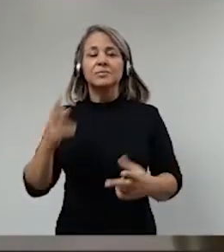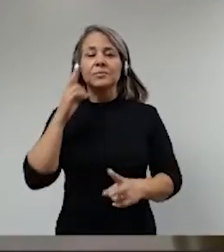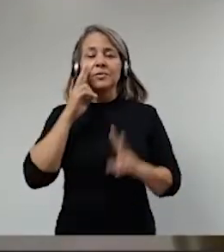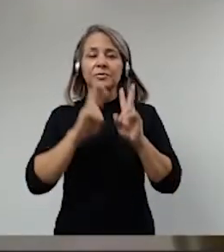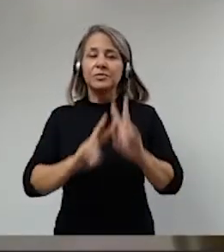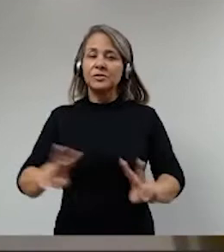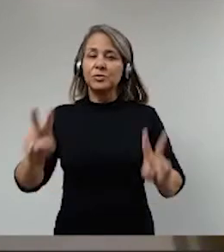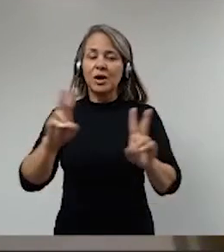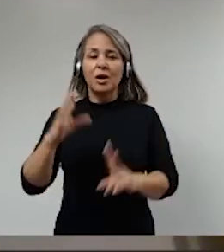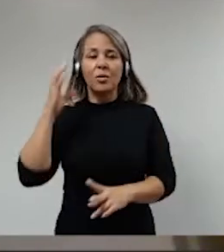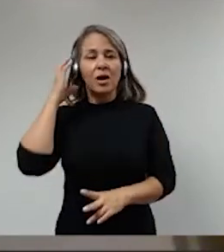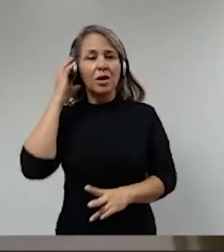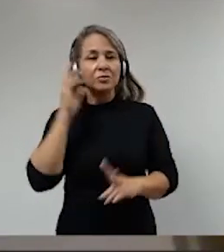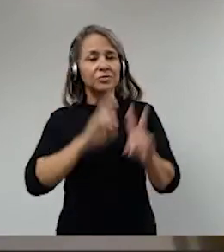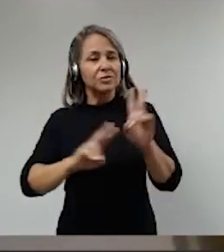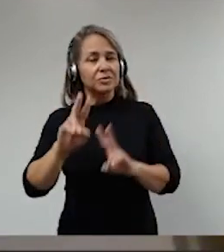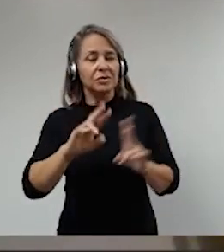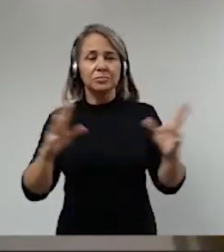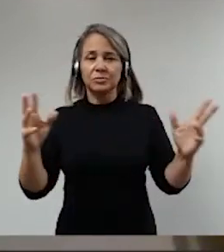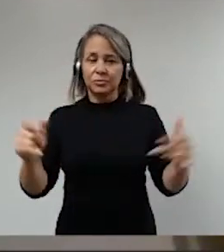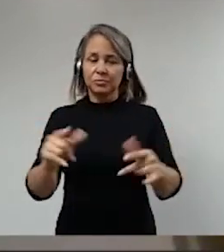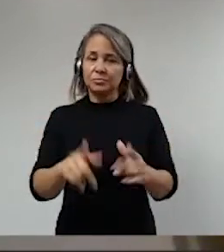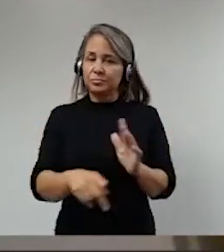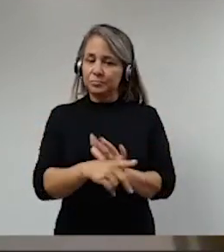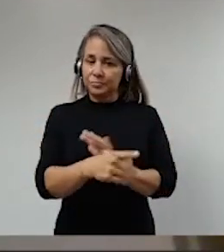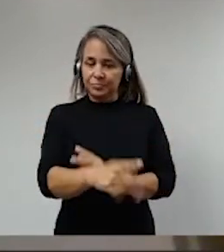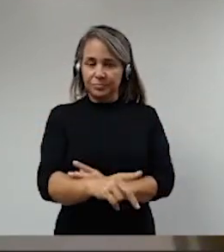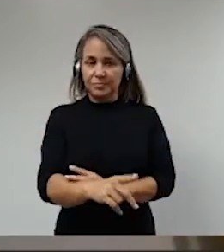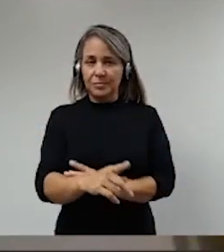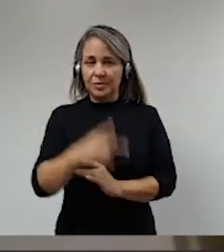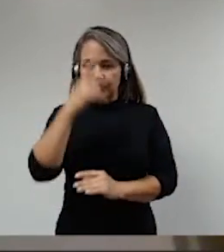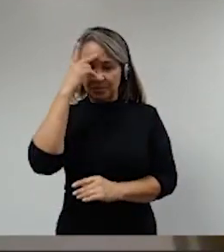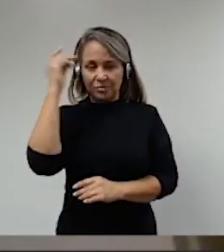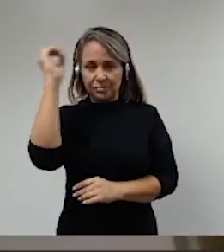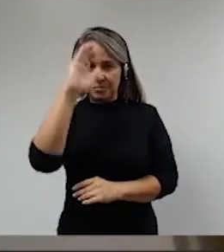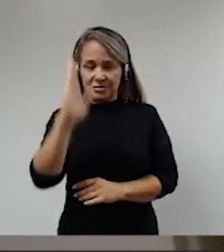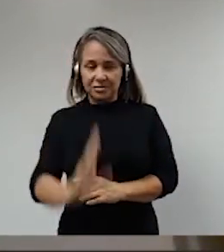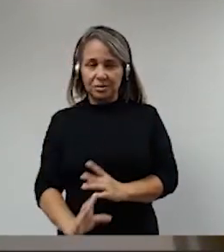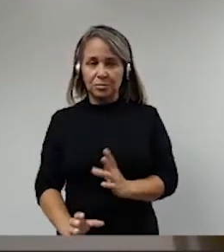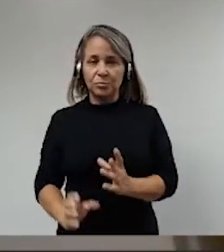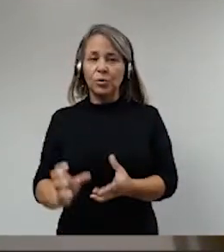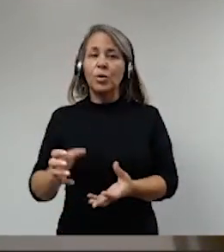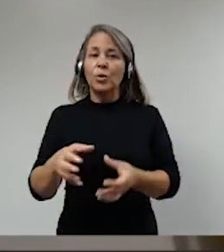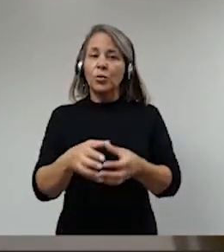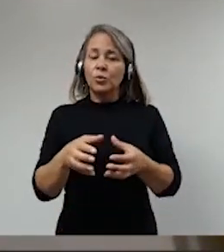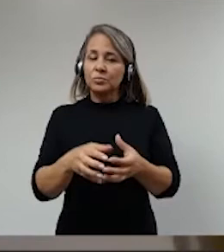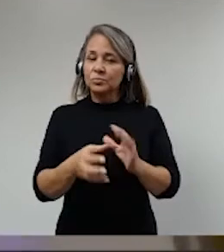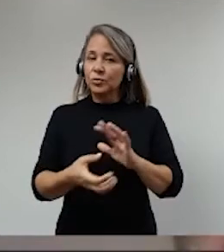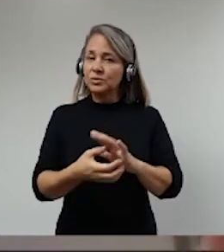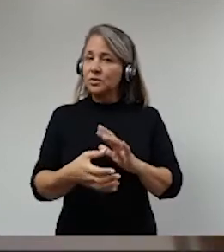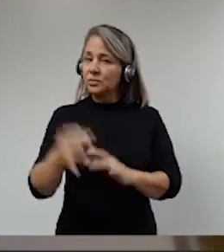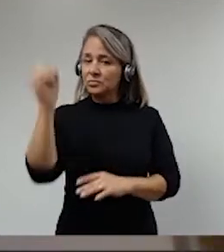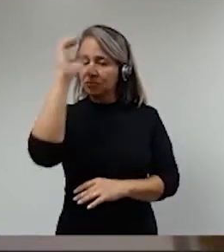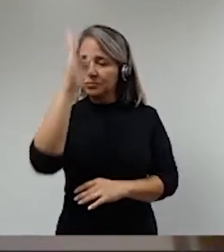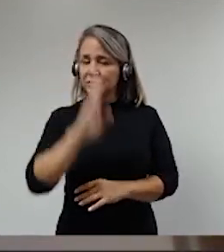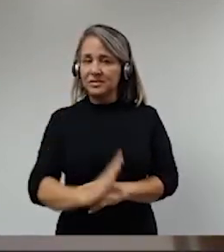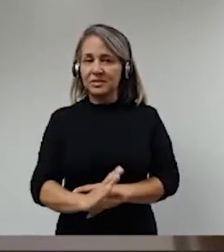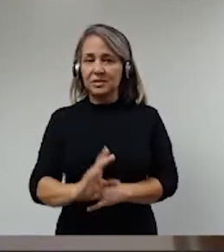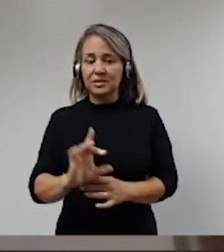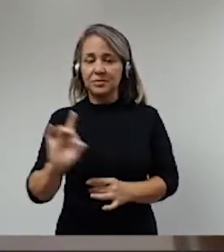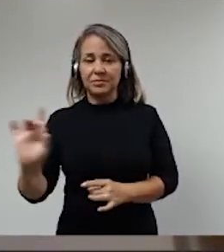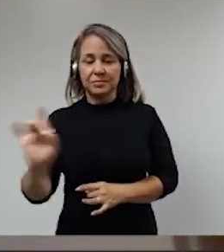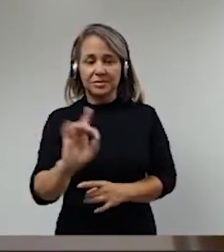política de cotas de conteúdo brasileiro, e de conteúdo brasileiro independente, e tudo isso, no